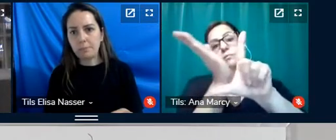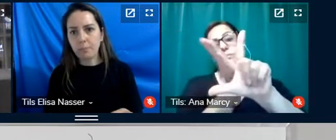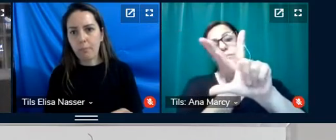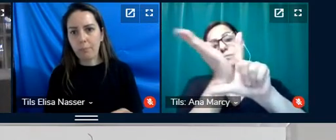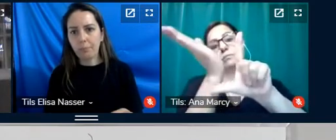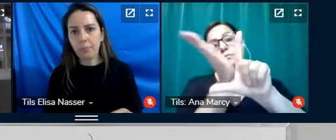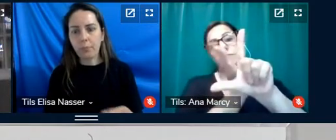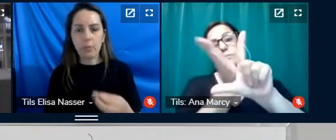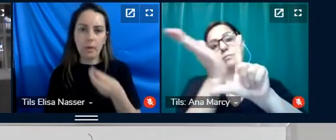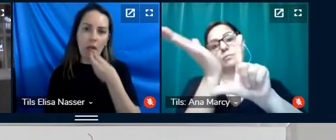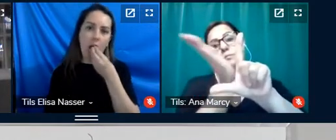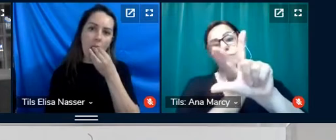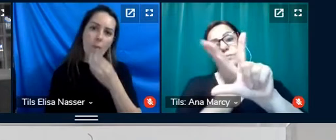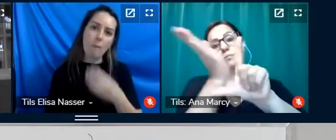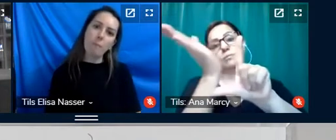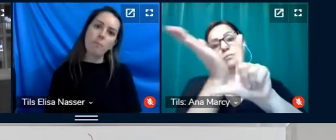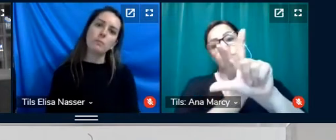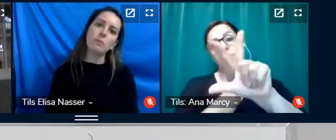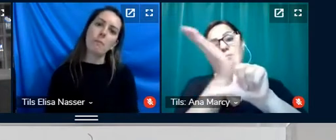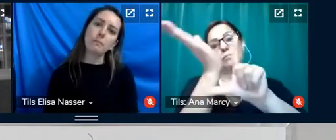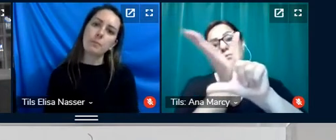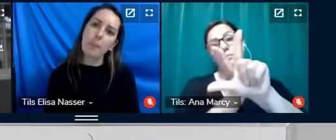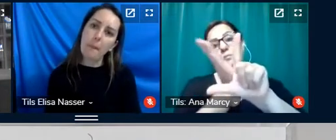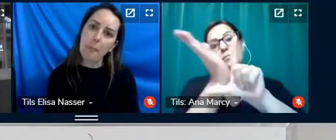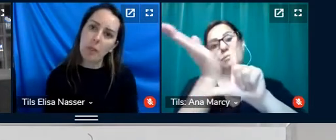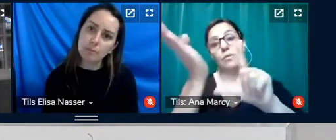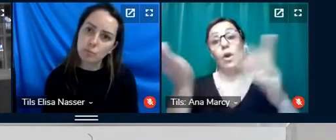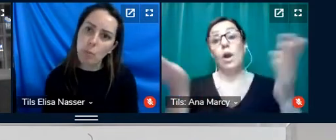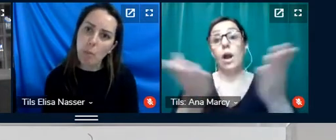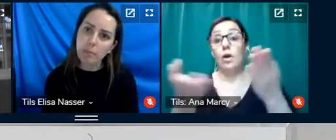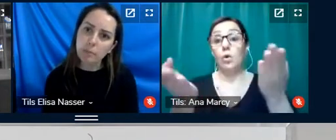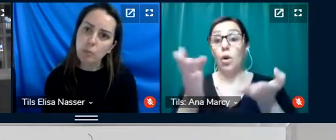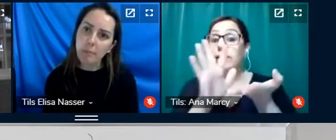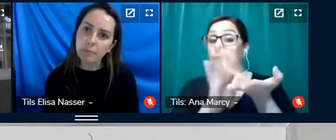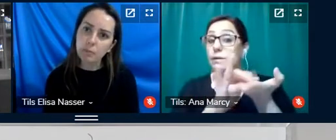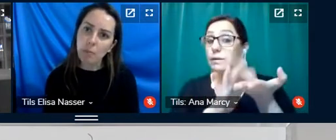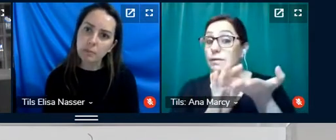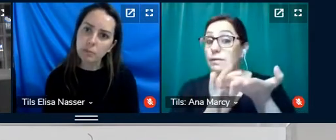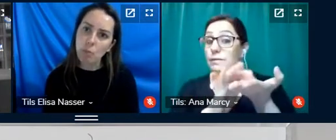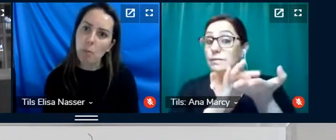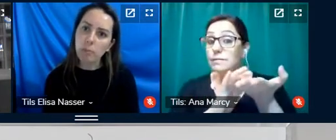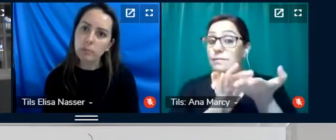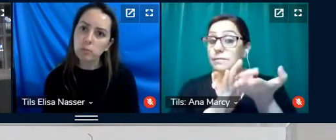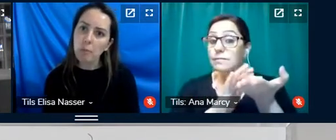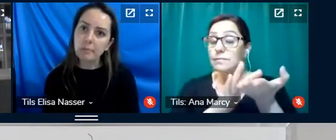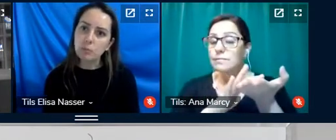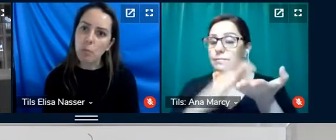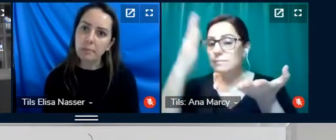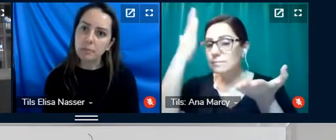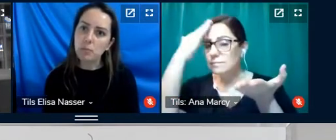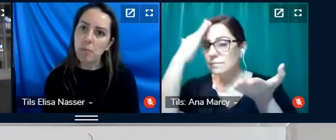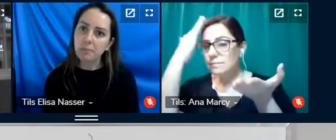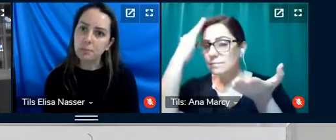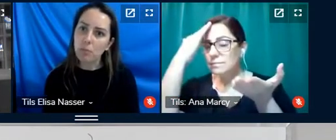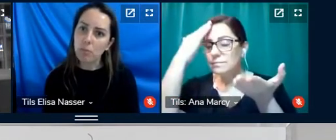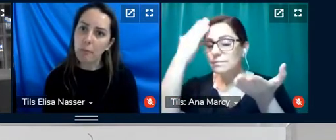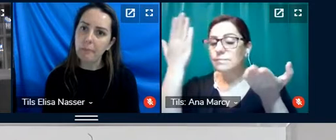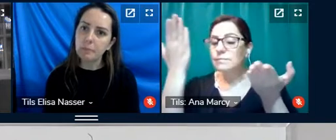Opa, já temos alguma coisa mais matemática aí, né? Onde antes a gente tinha só um conceito na